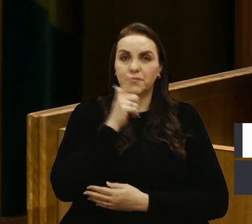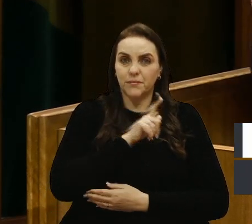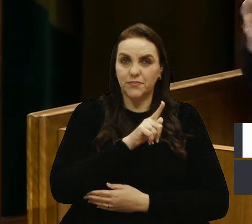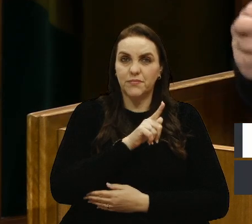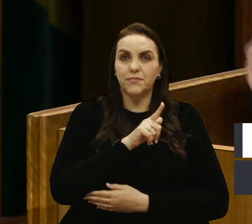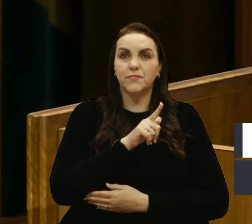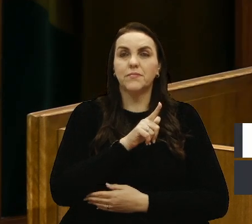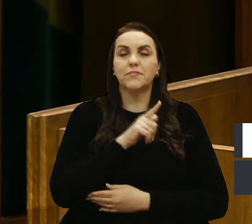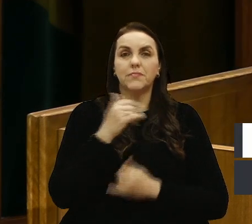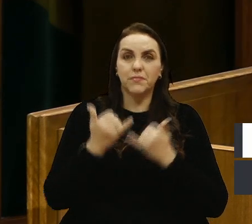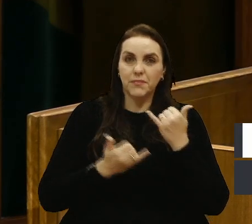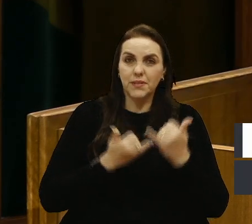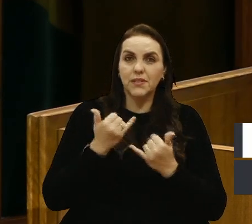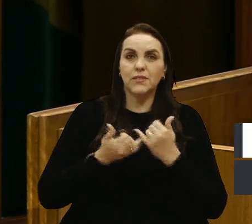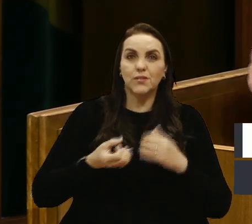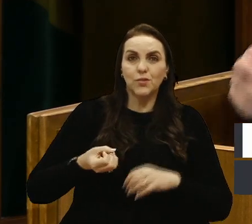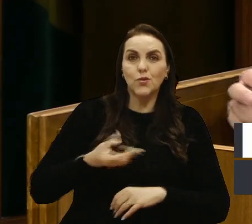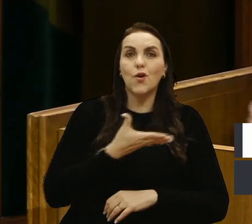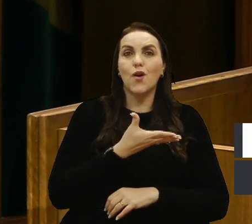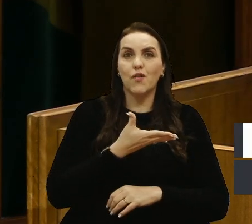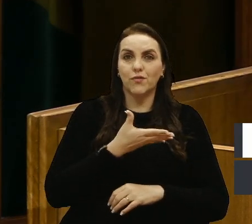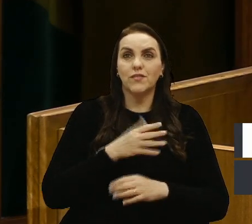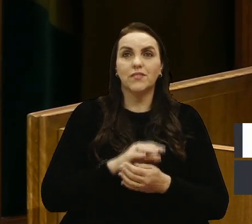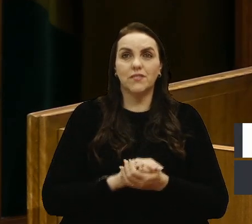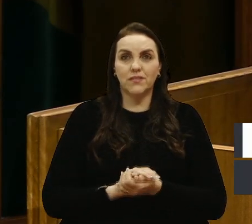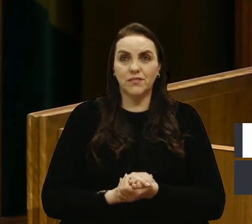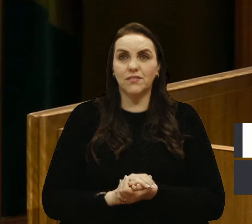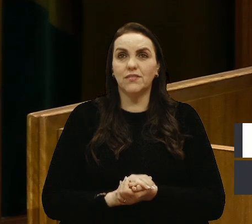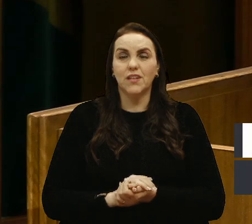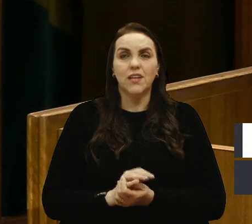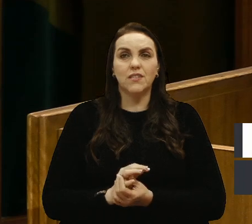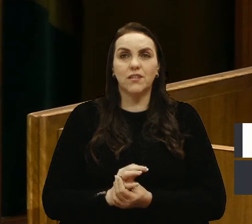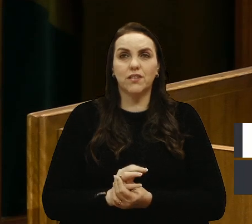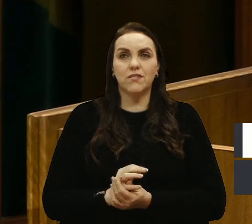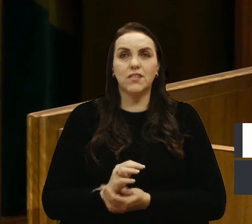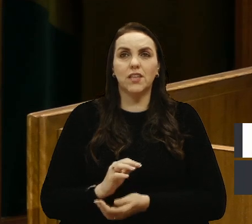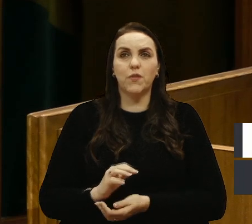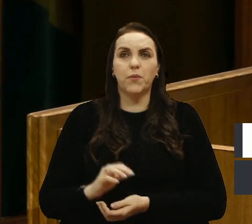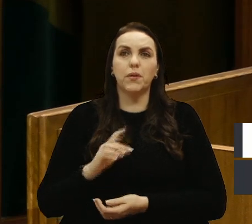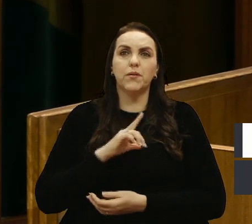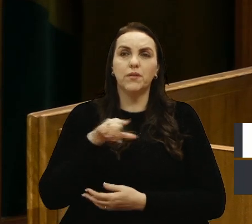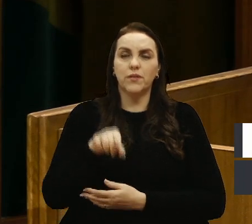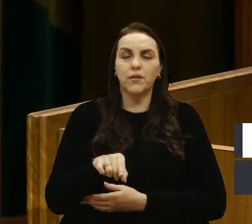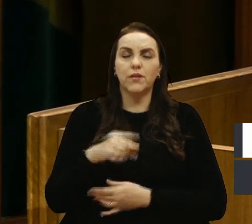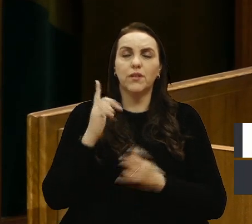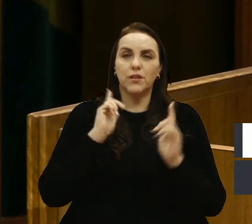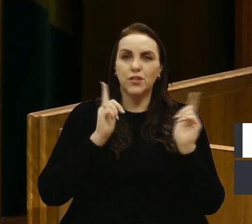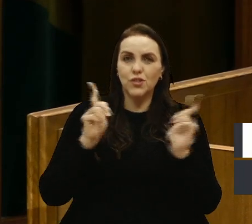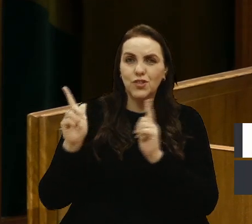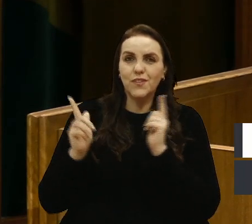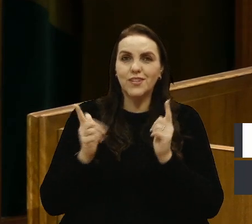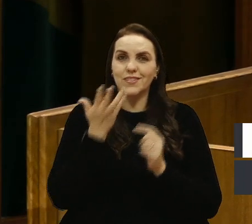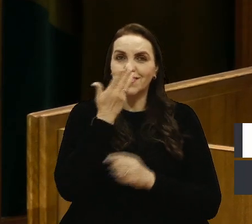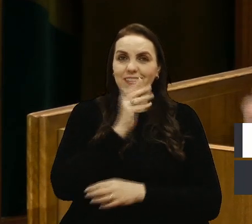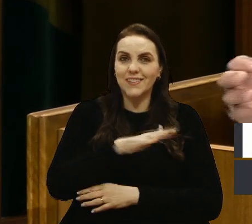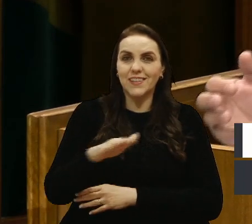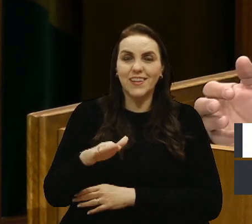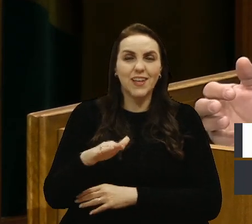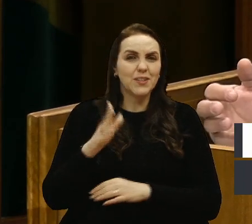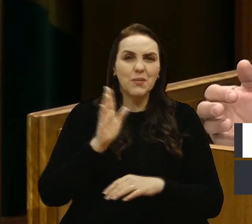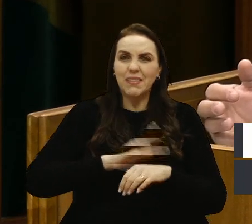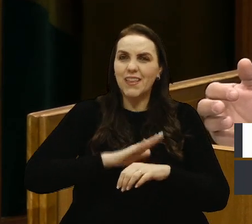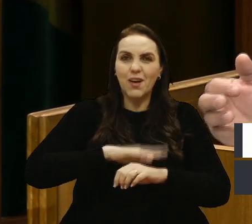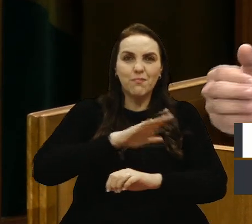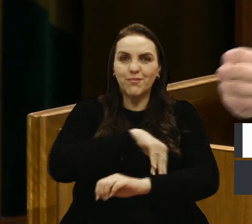colocar brinquedos novos, mais atuais, de polímero, onde as crianças se divertem o tempo todo.